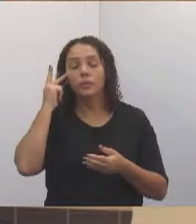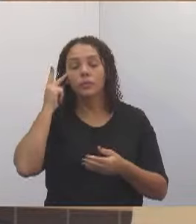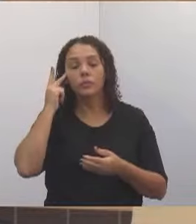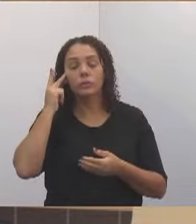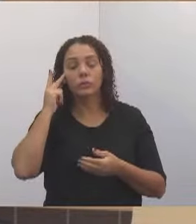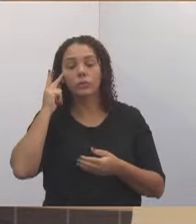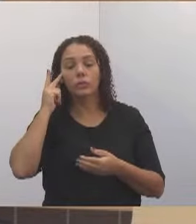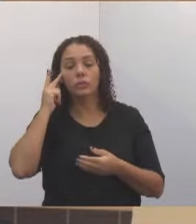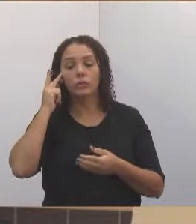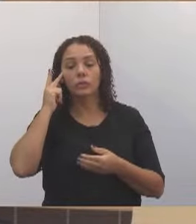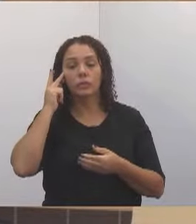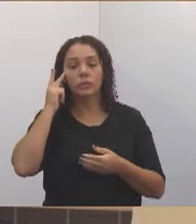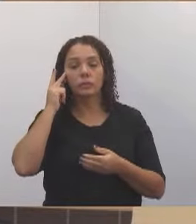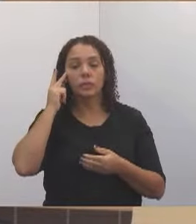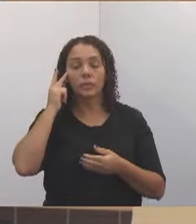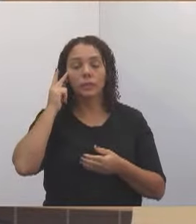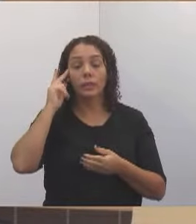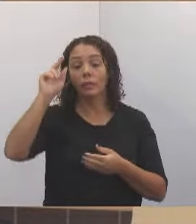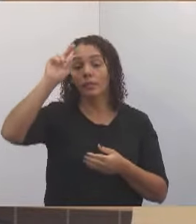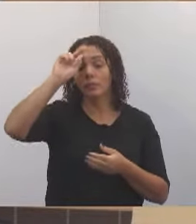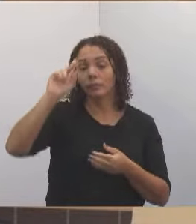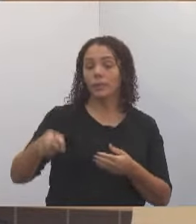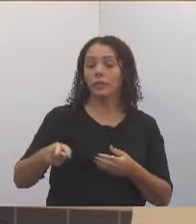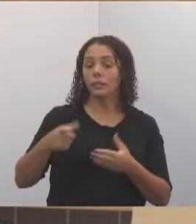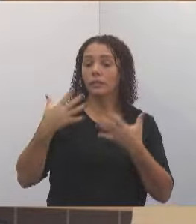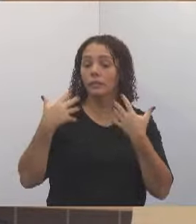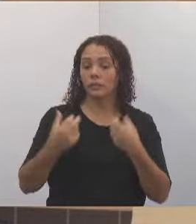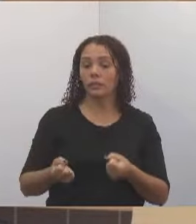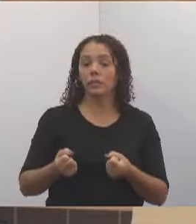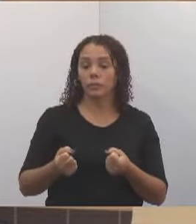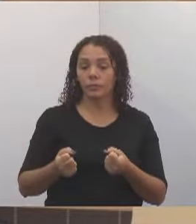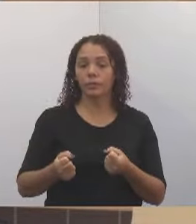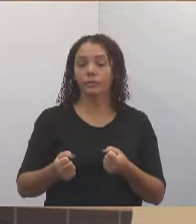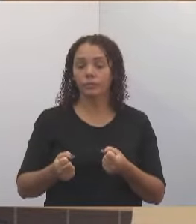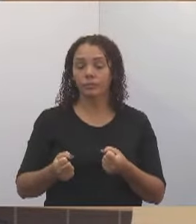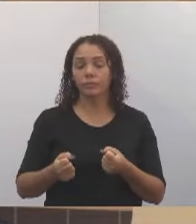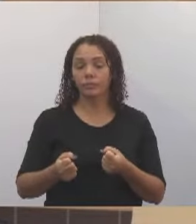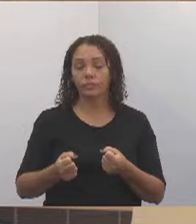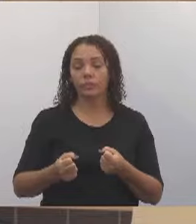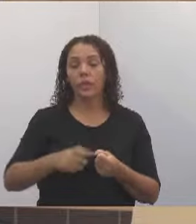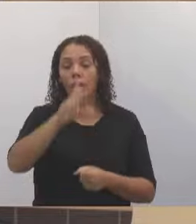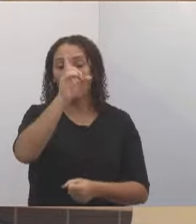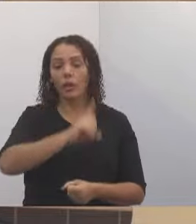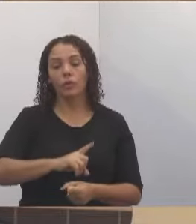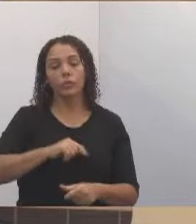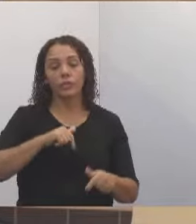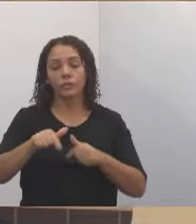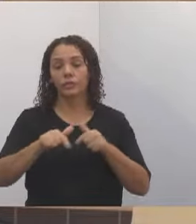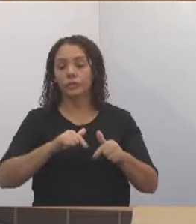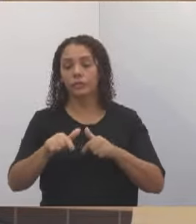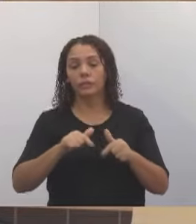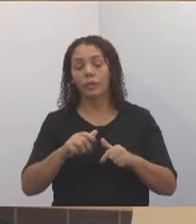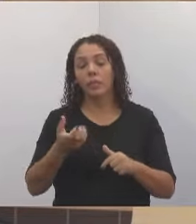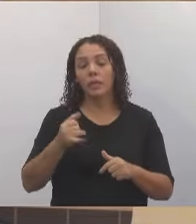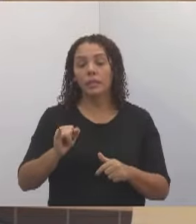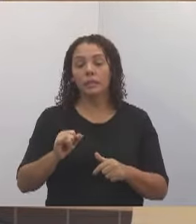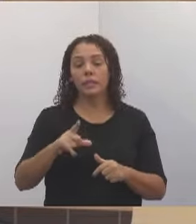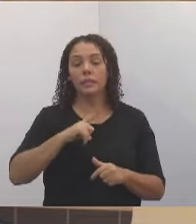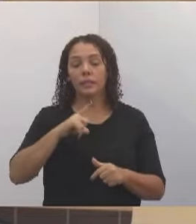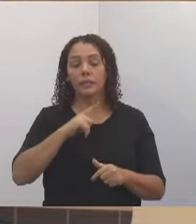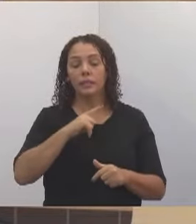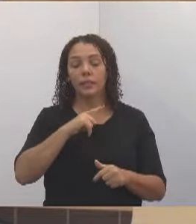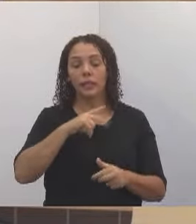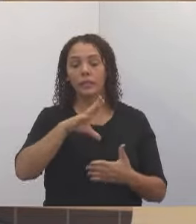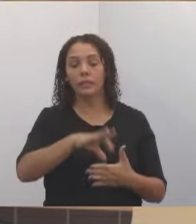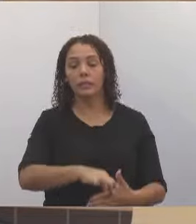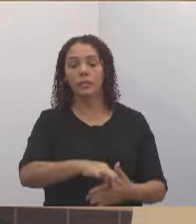está subordinado. É assim no direito do trabalho. Se você está subordinado, não há